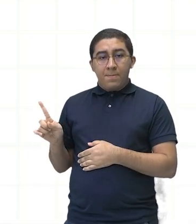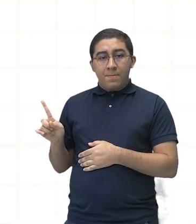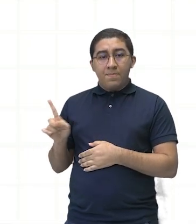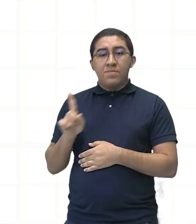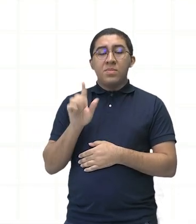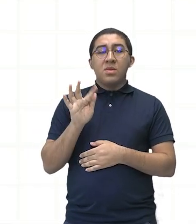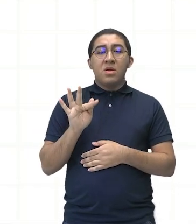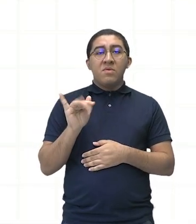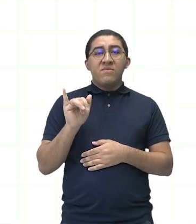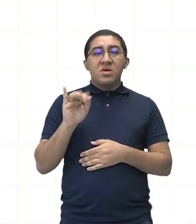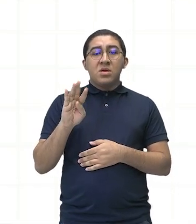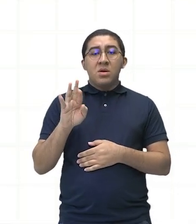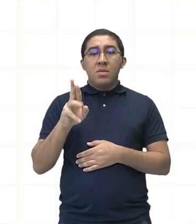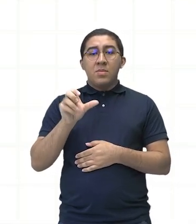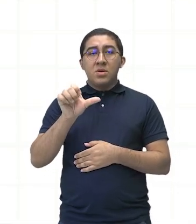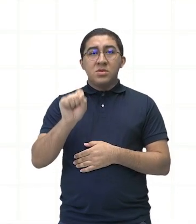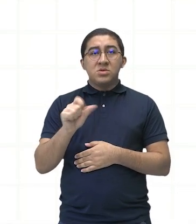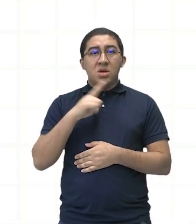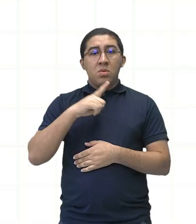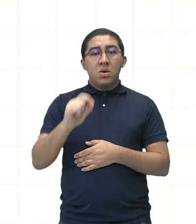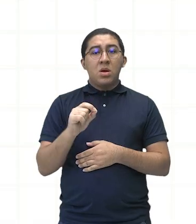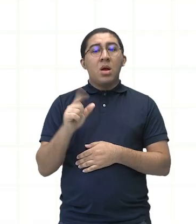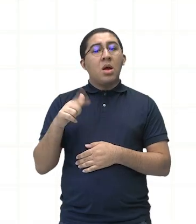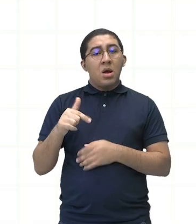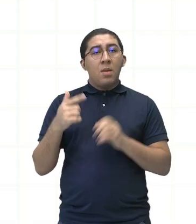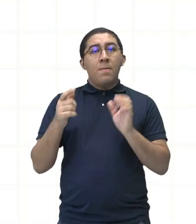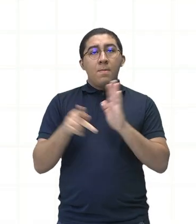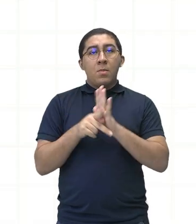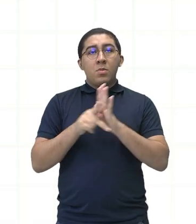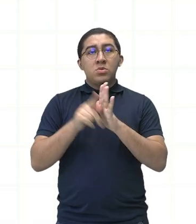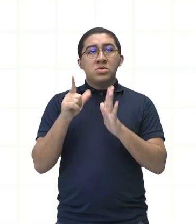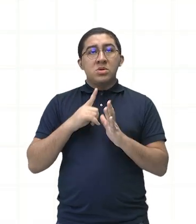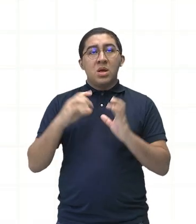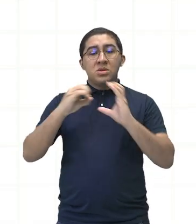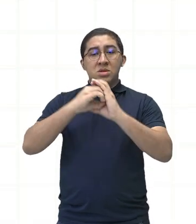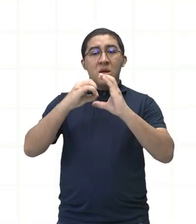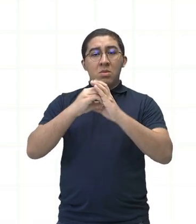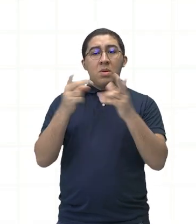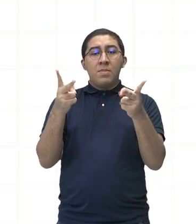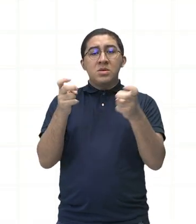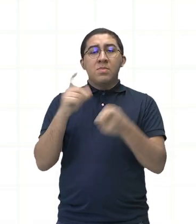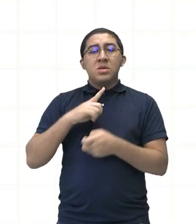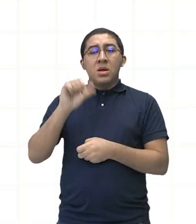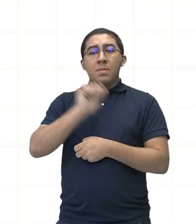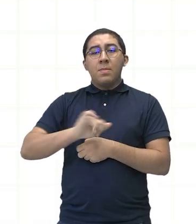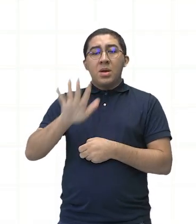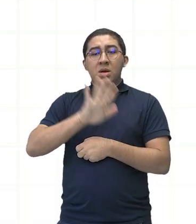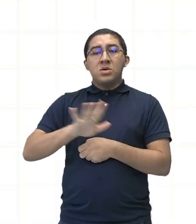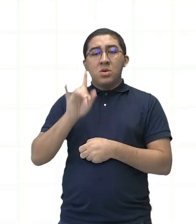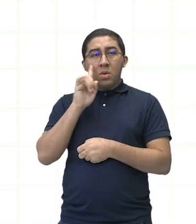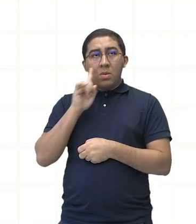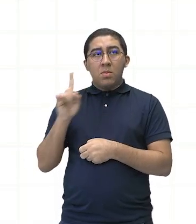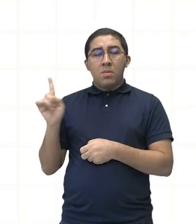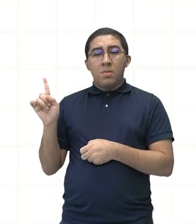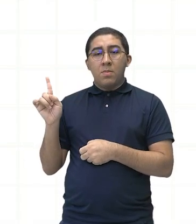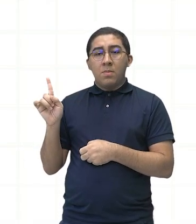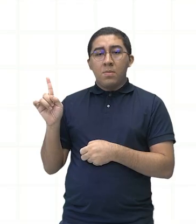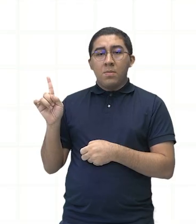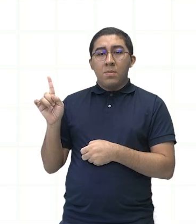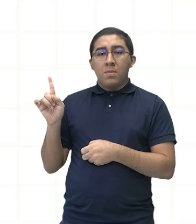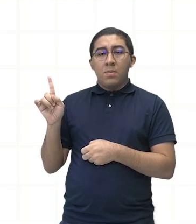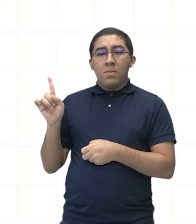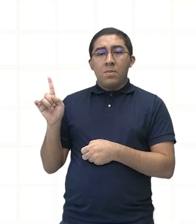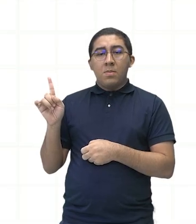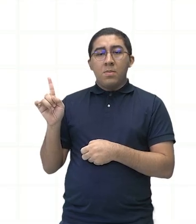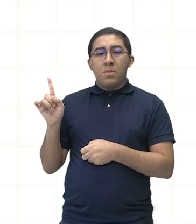fibras que vão auxiliar na hora de dividir esses cromossomos. Percebam na imagem essas fibras começando a